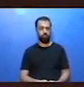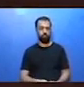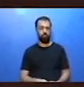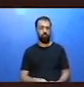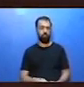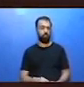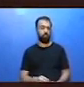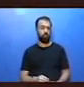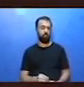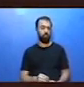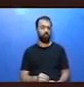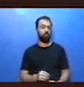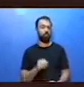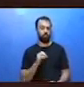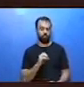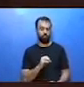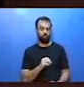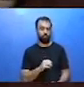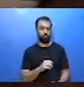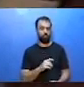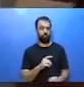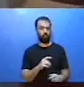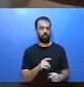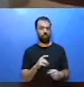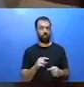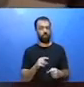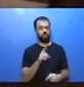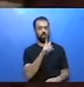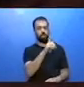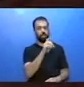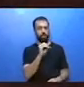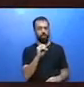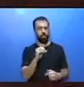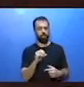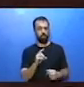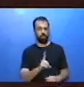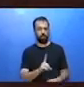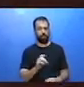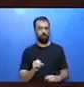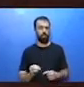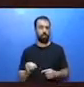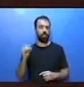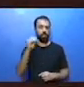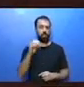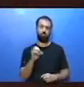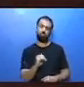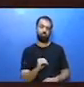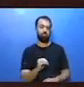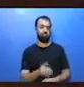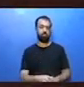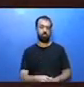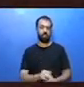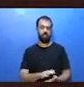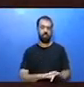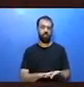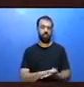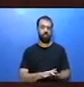vezes 2, 10. Para chegar no 10, falta nada. Desce o próximo número.